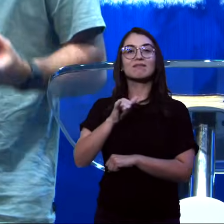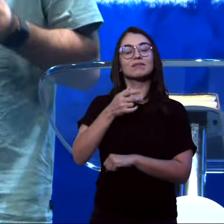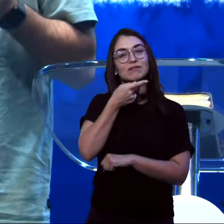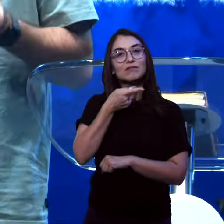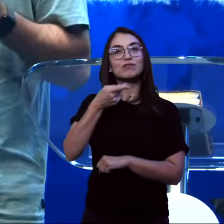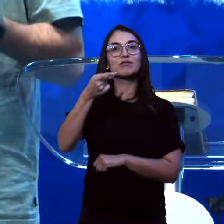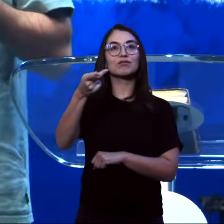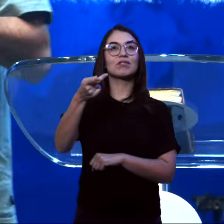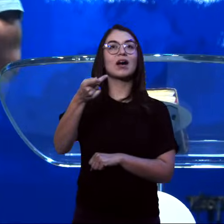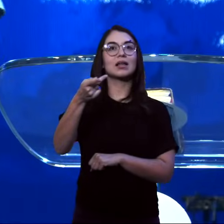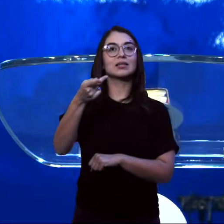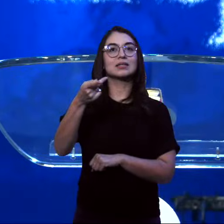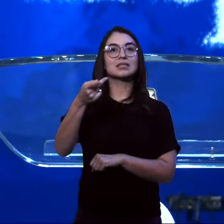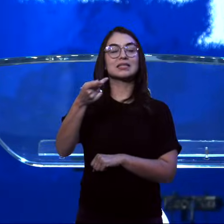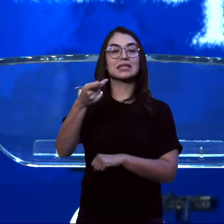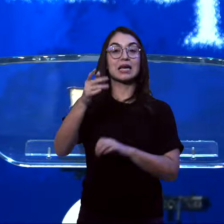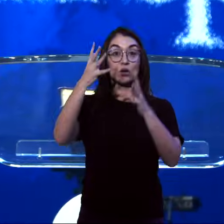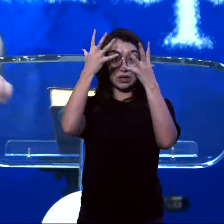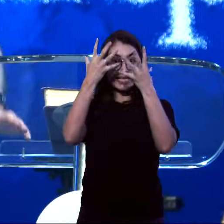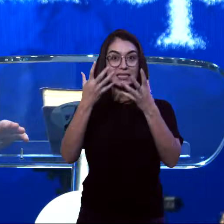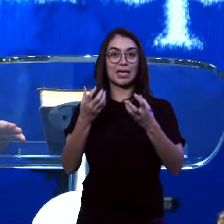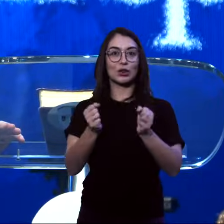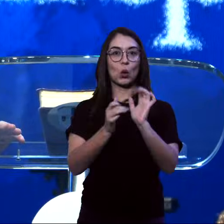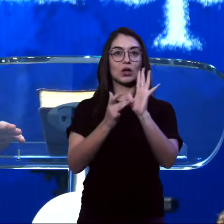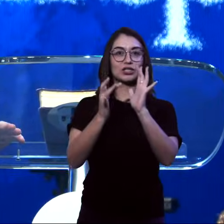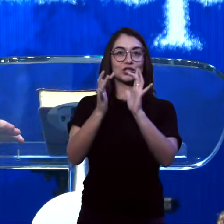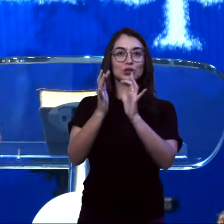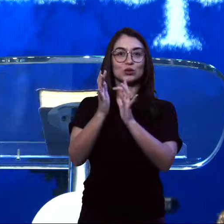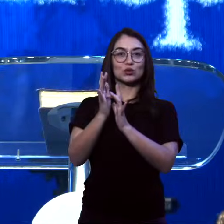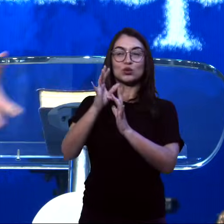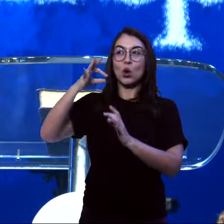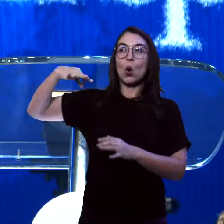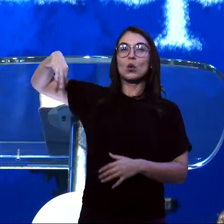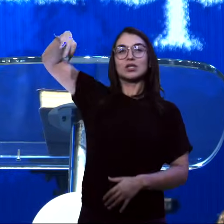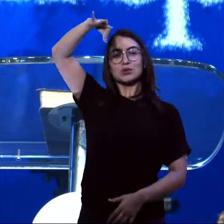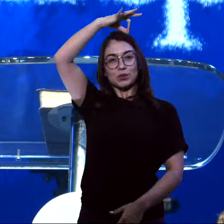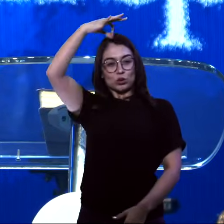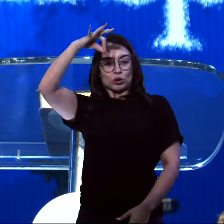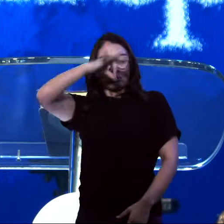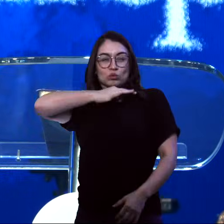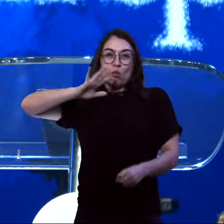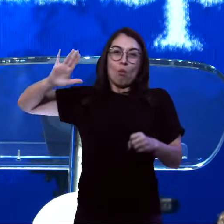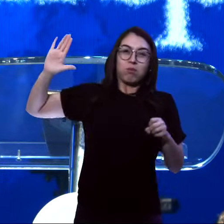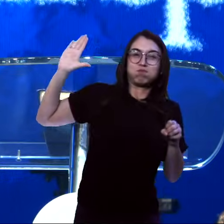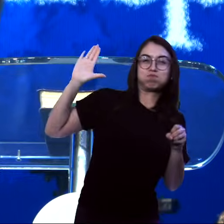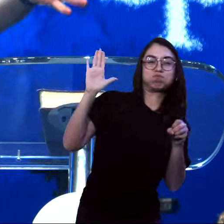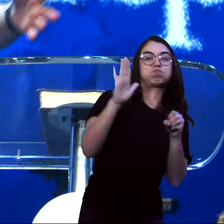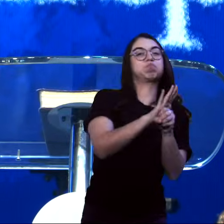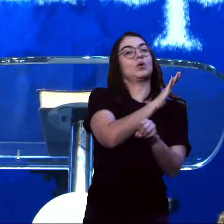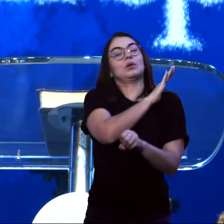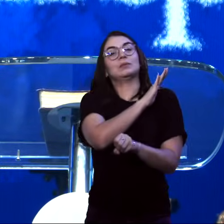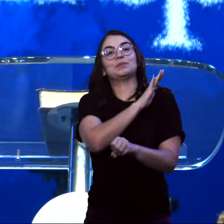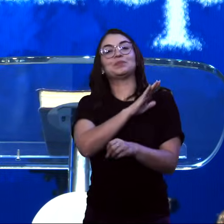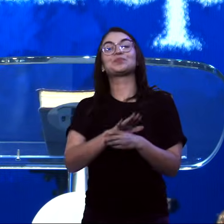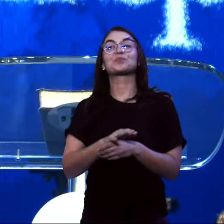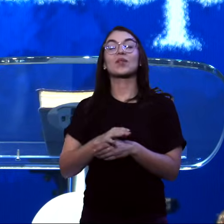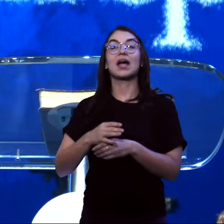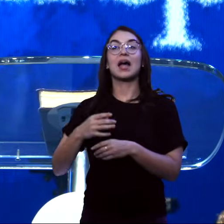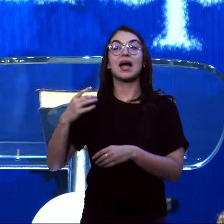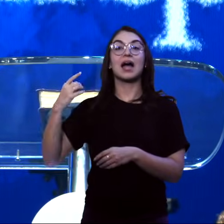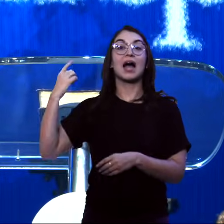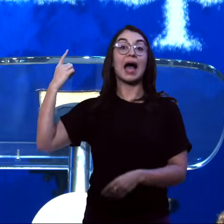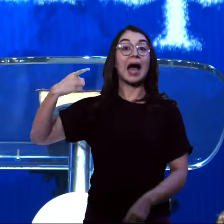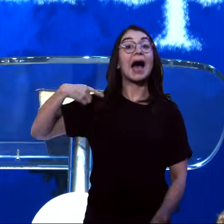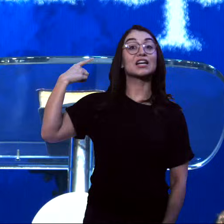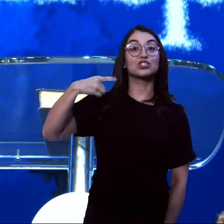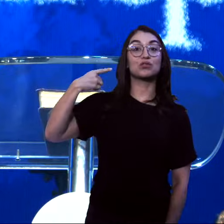uma tomada do Espírito sobre ele. E a história conta que ele abandonou a advocacia para